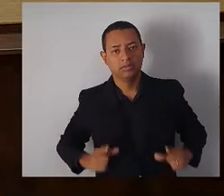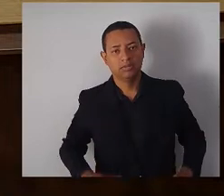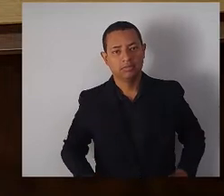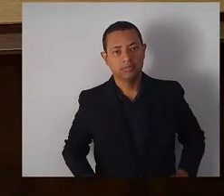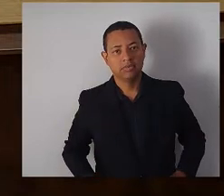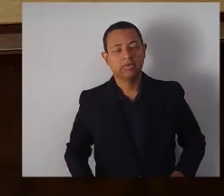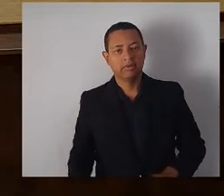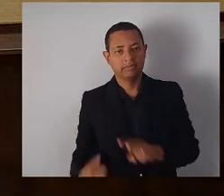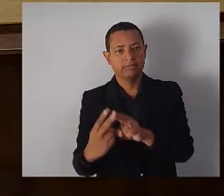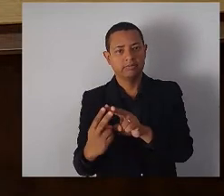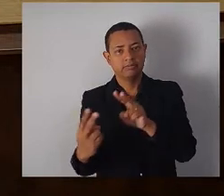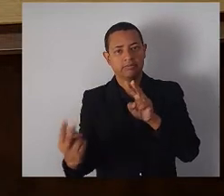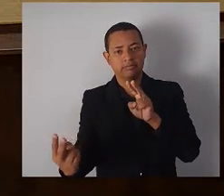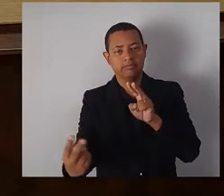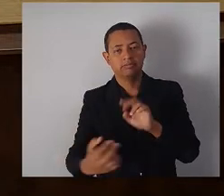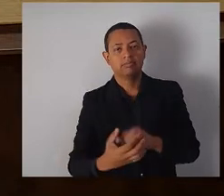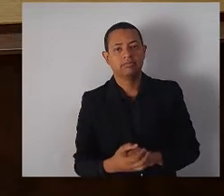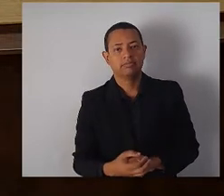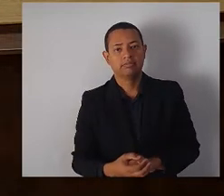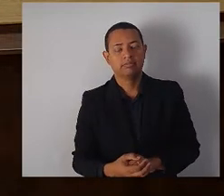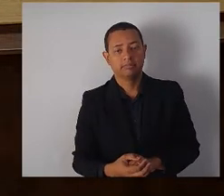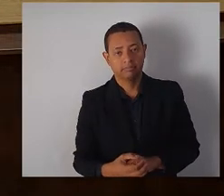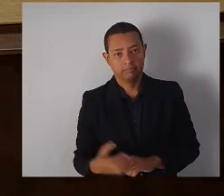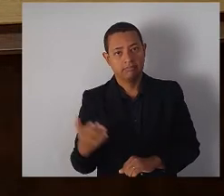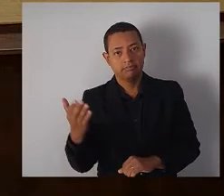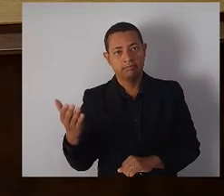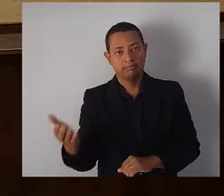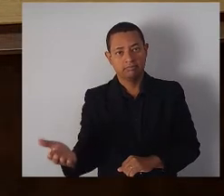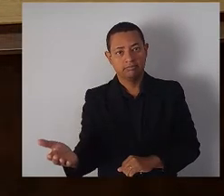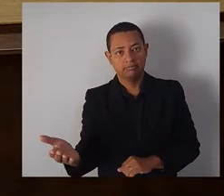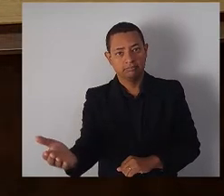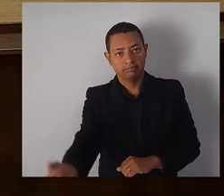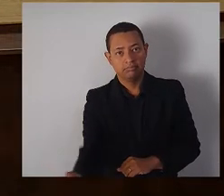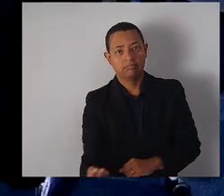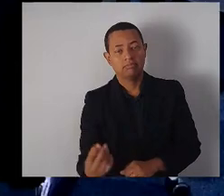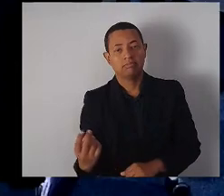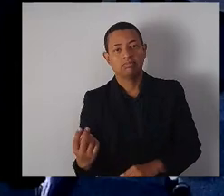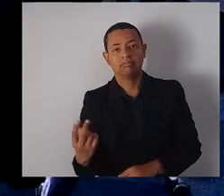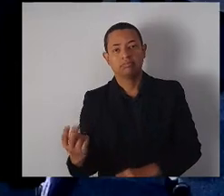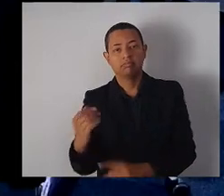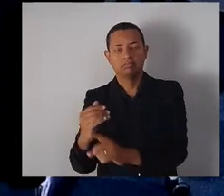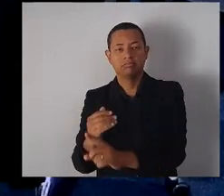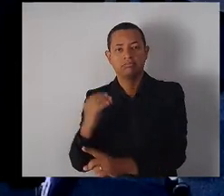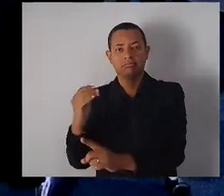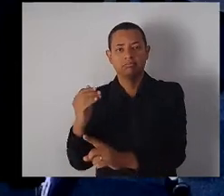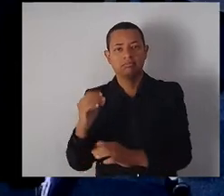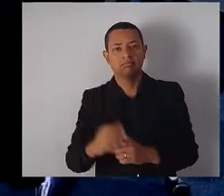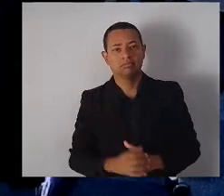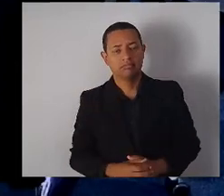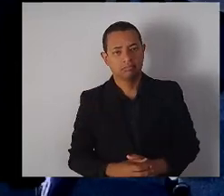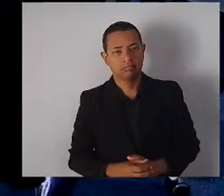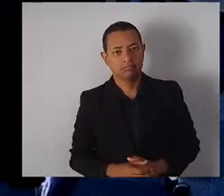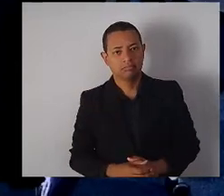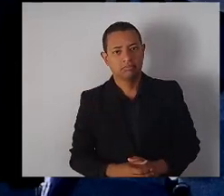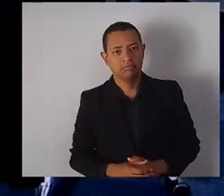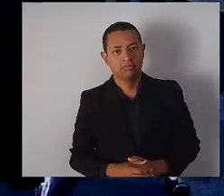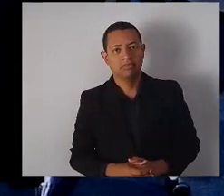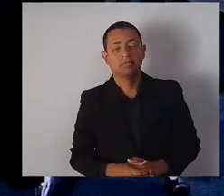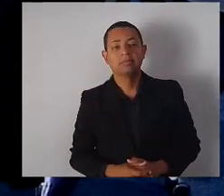E aqui na minha frente estão os dois desembargadores eleitorais.